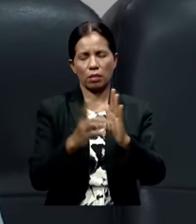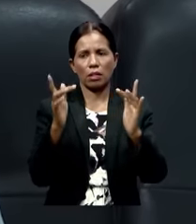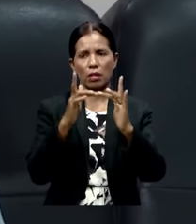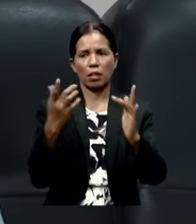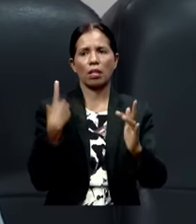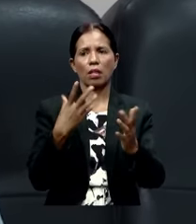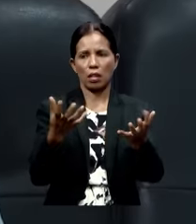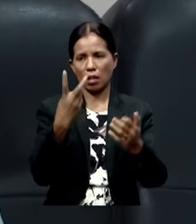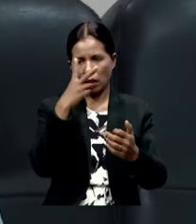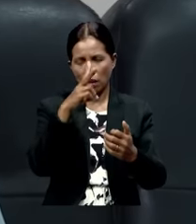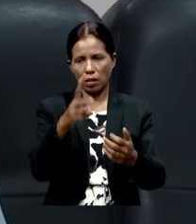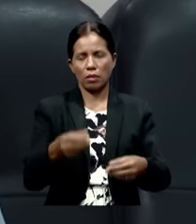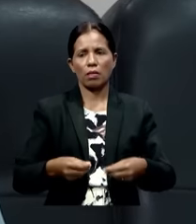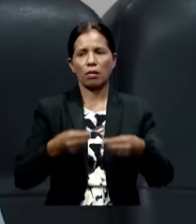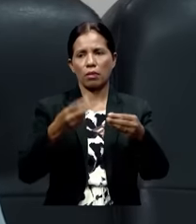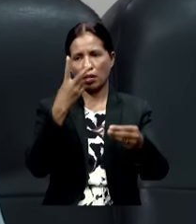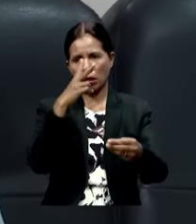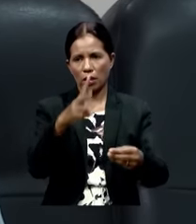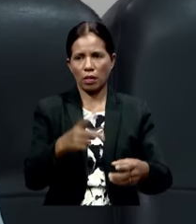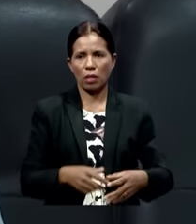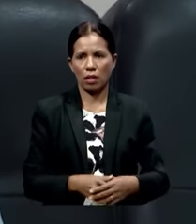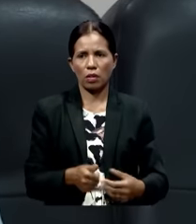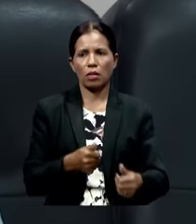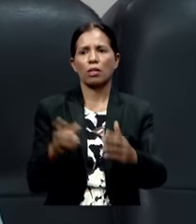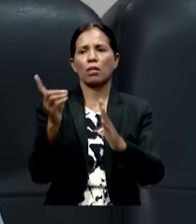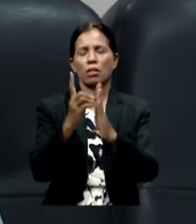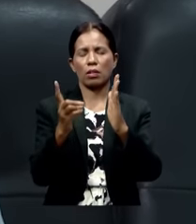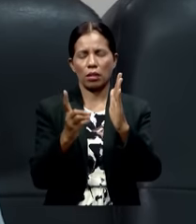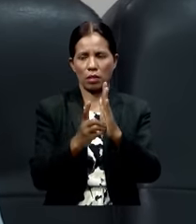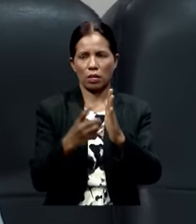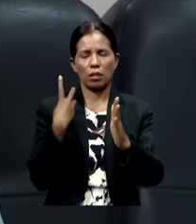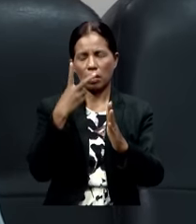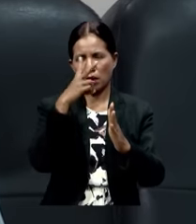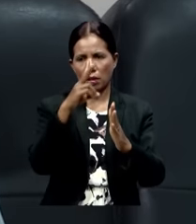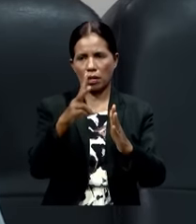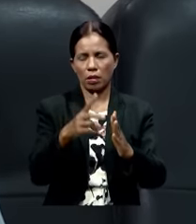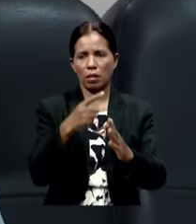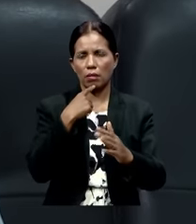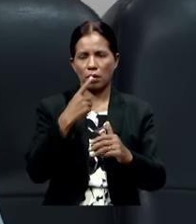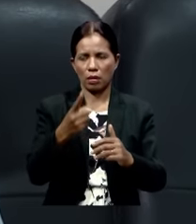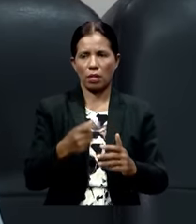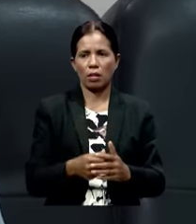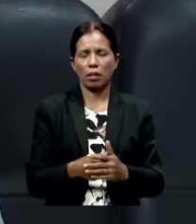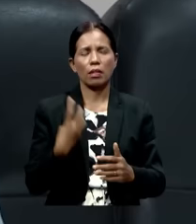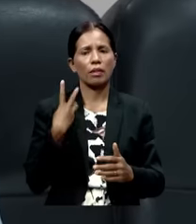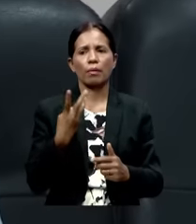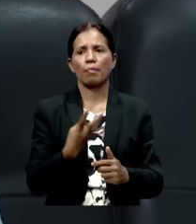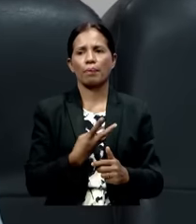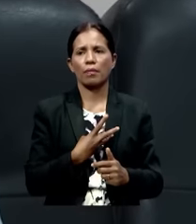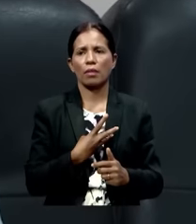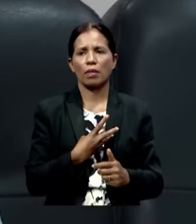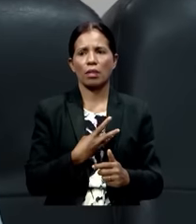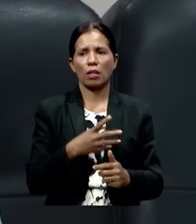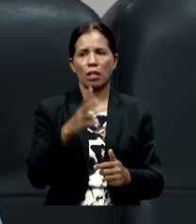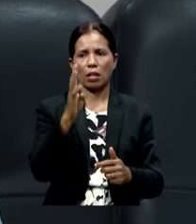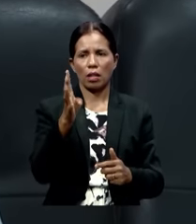cara caré, isto vê-lo fova aré, tu ir dar os níveis me por volta, isto aré é nem o excelência acrescenta ona, cá tá aqui te ia 49